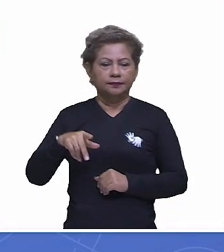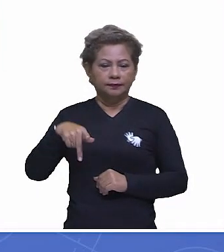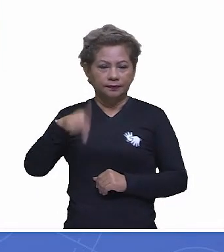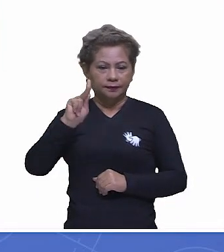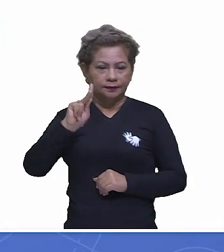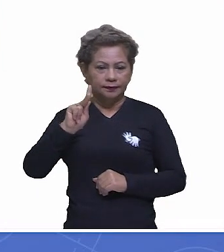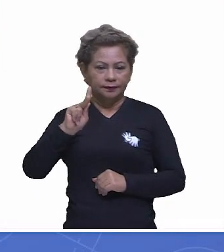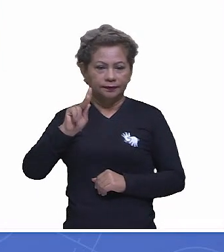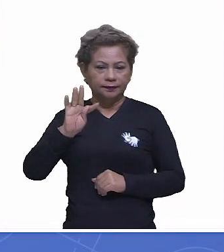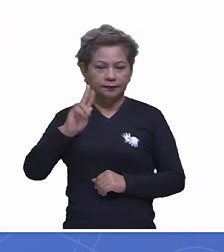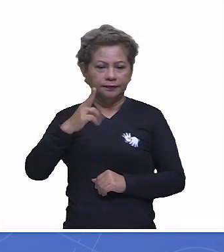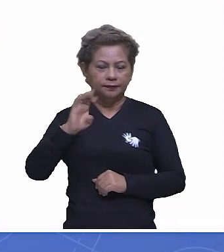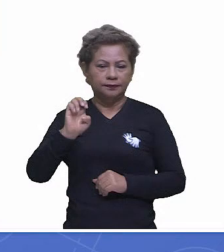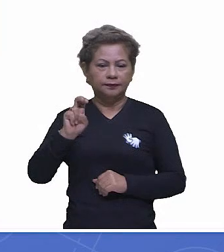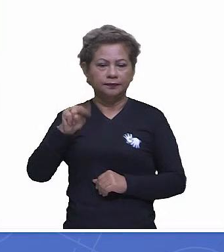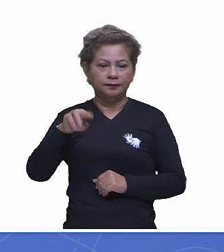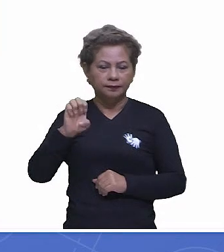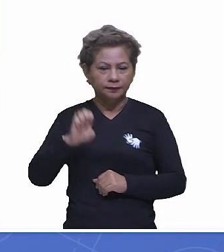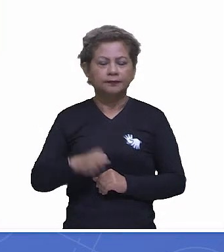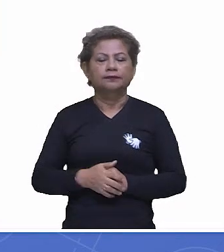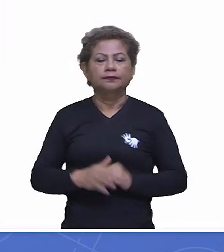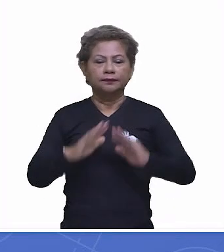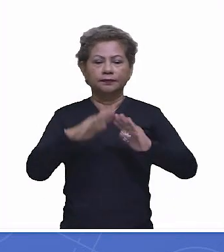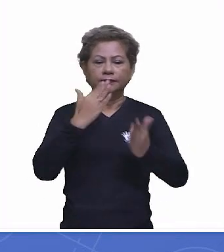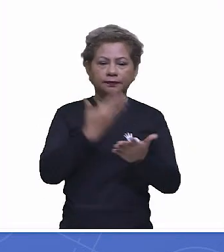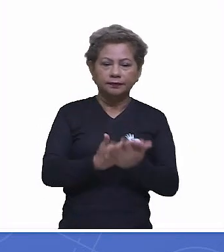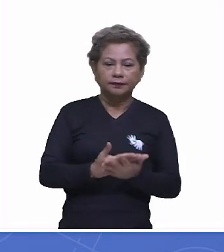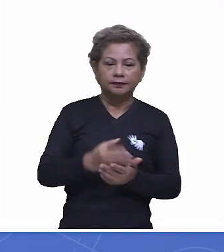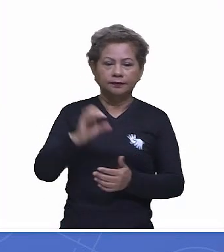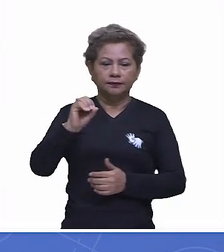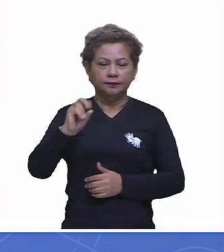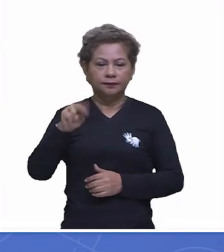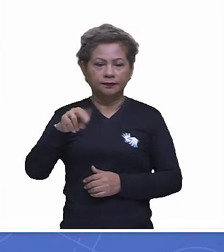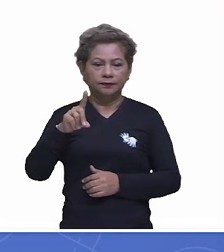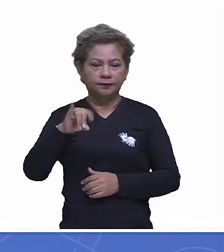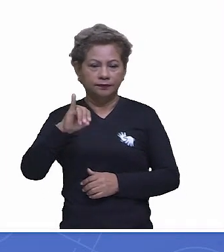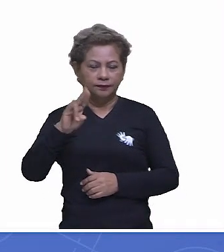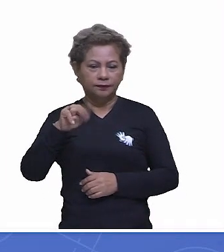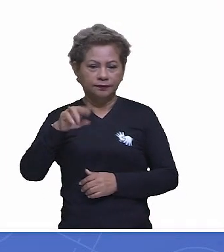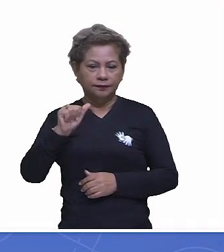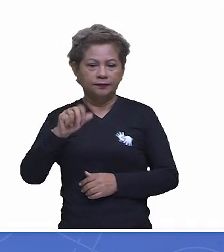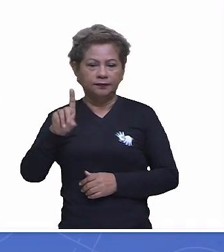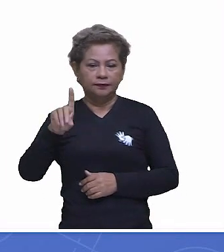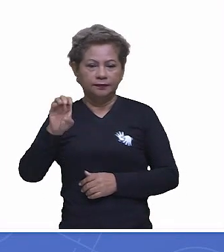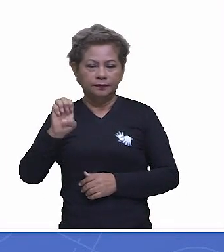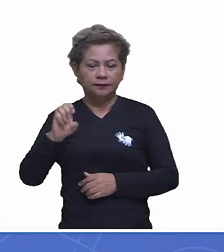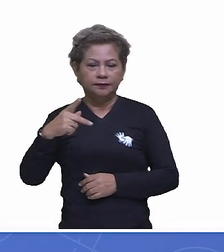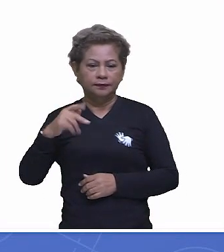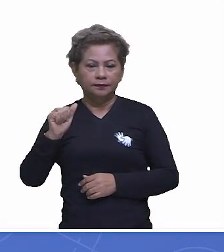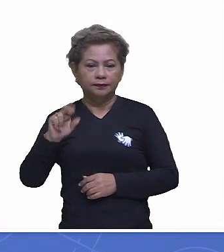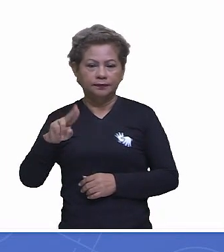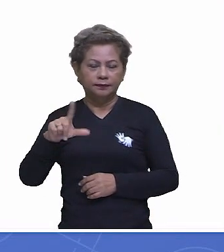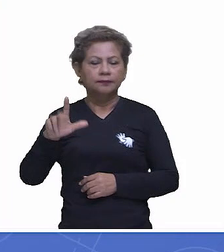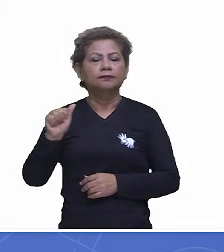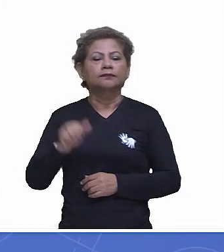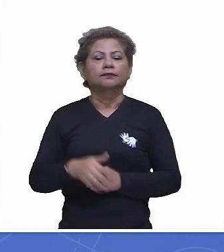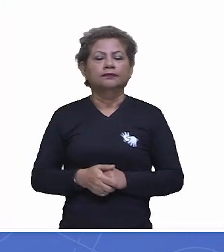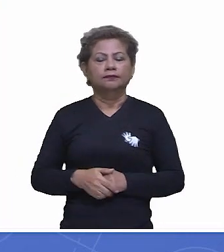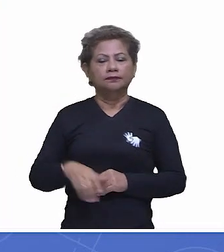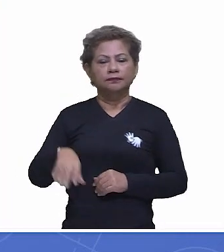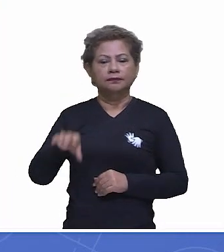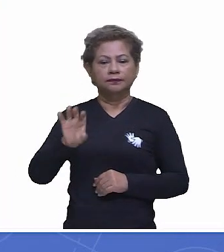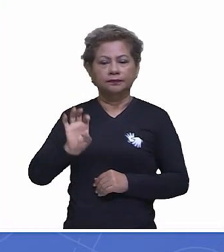escola Ondina de Paula, um abraço aí para todos os alunos, né, toda a equipe aí da escola, também apostando na letra E.